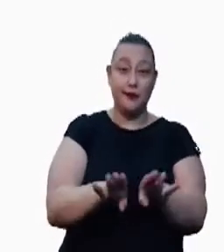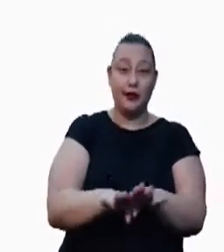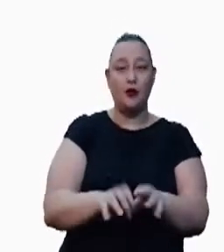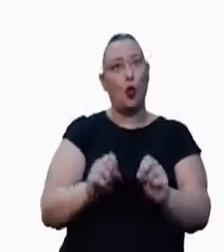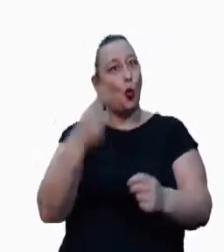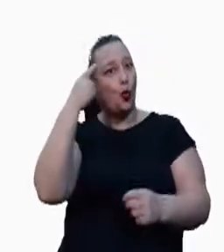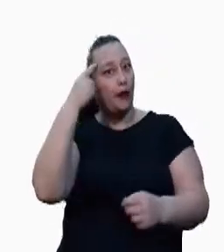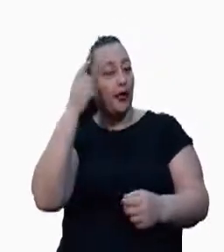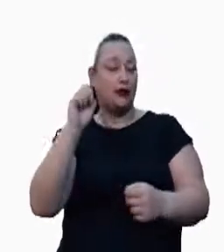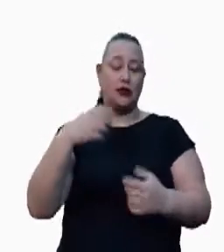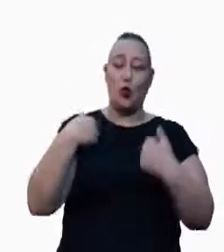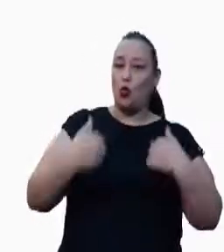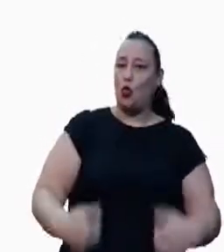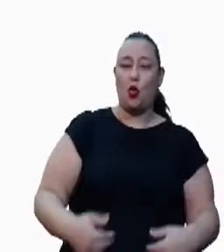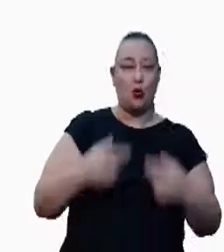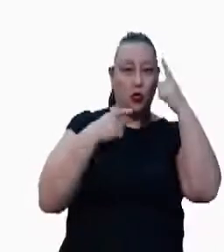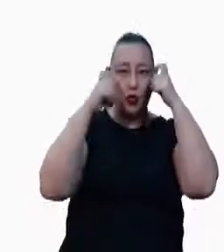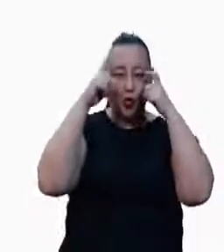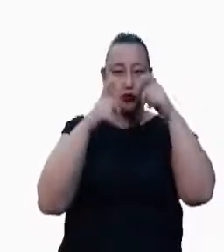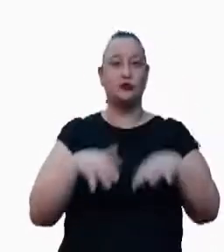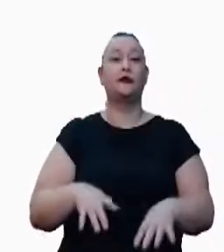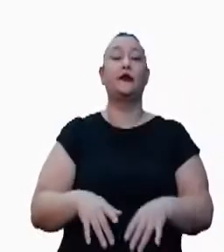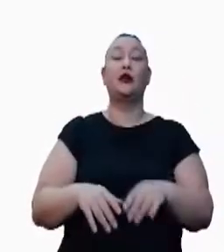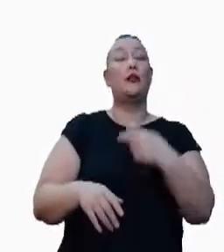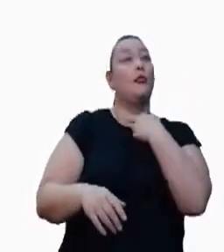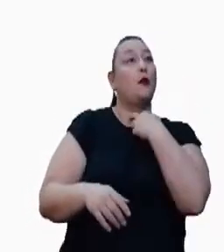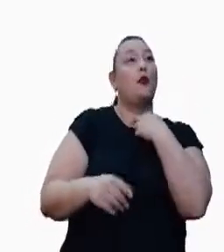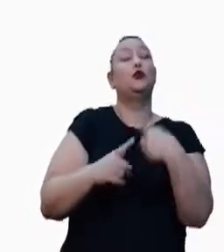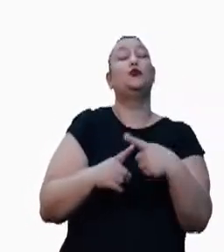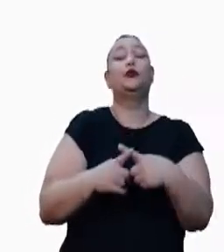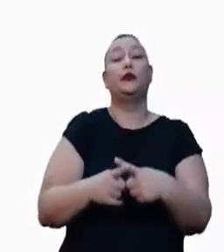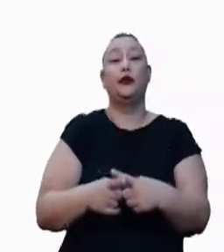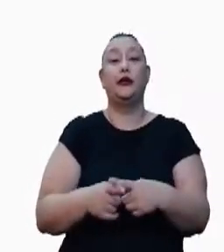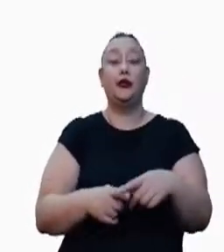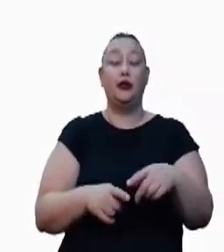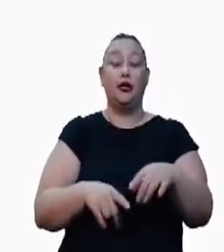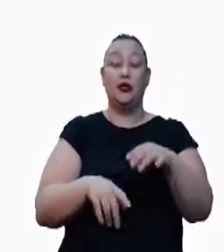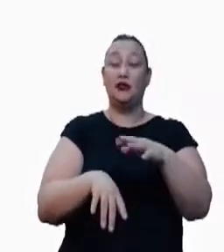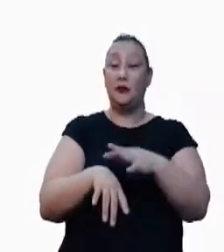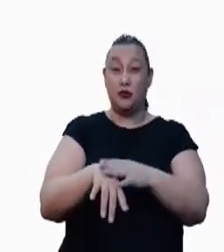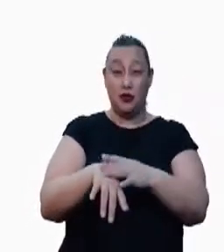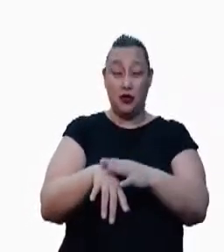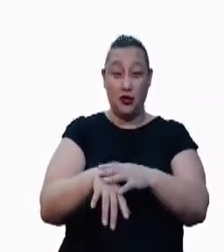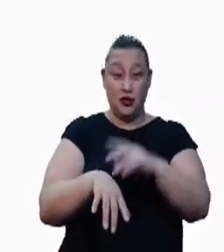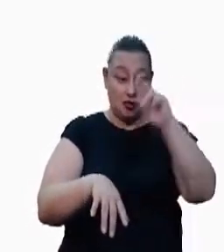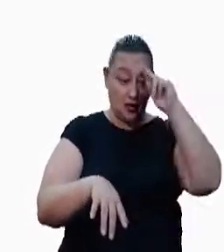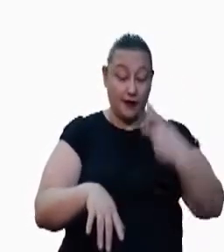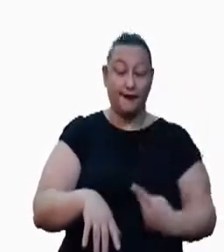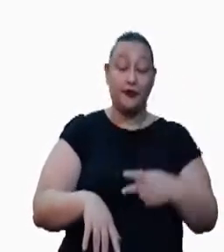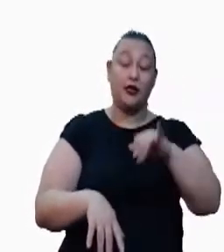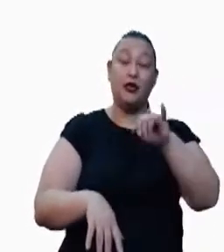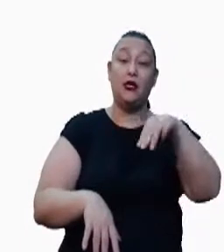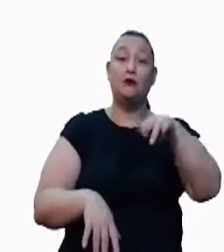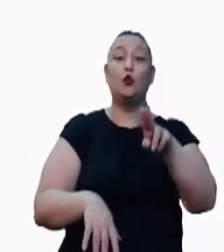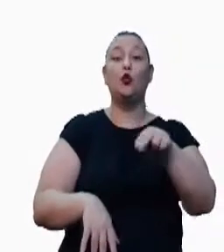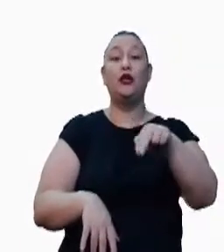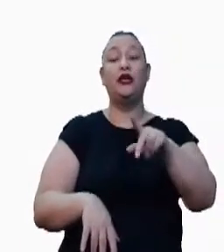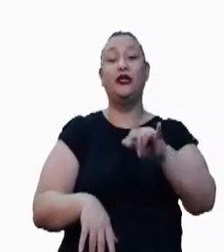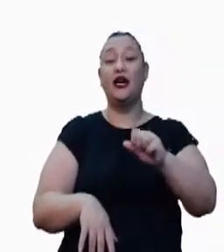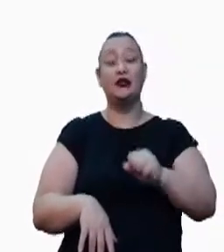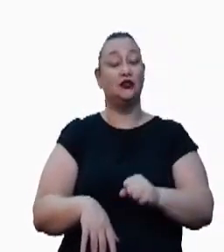As contraindicações. Doença autoimune, por quê? Porque a doença autoimune, ela causa uma perda de